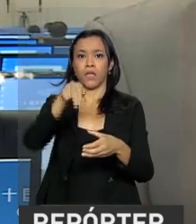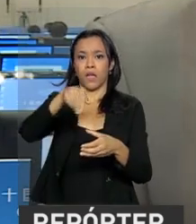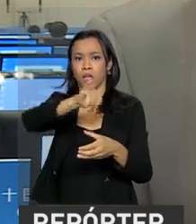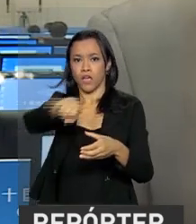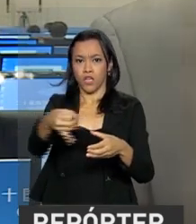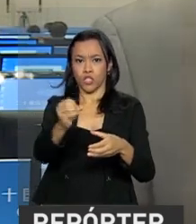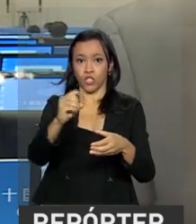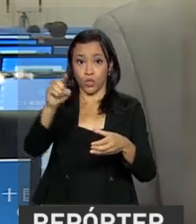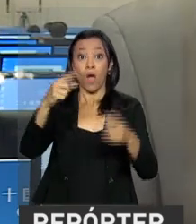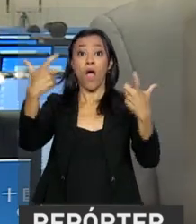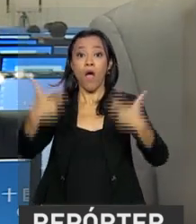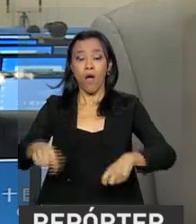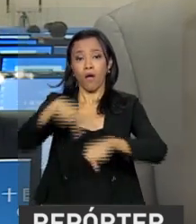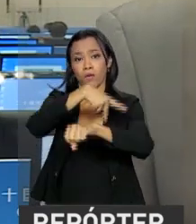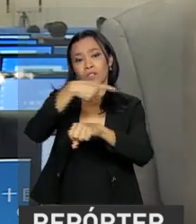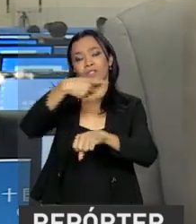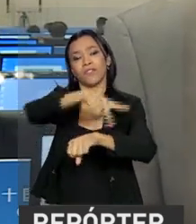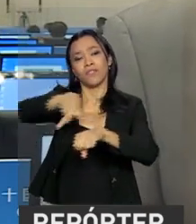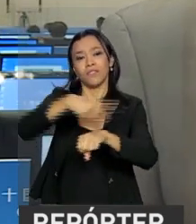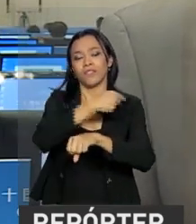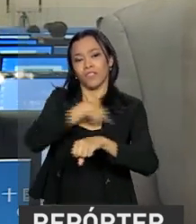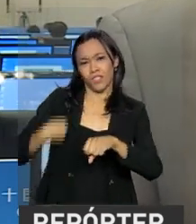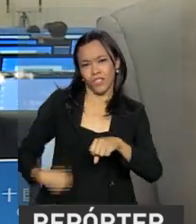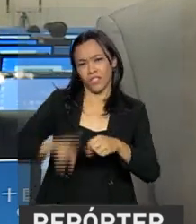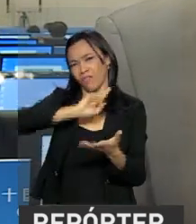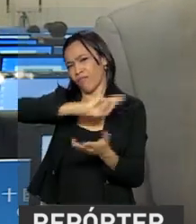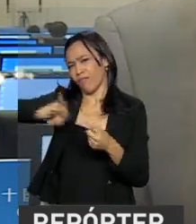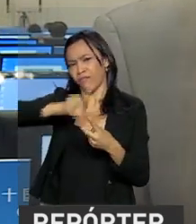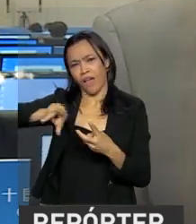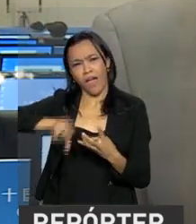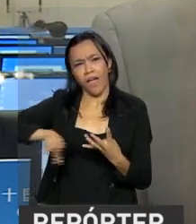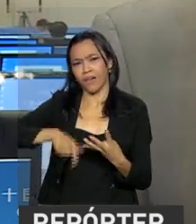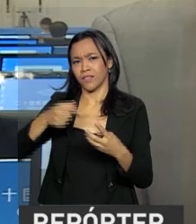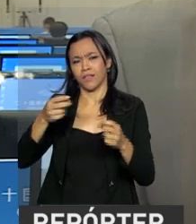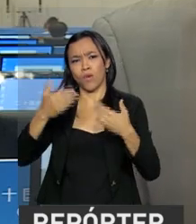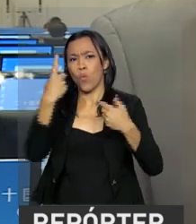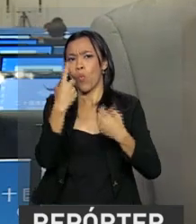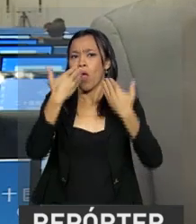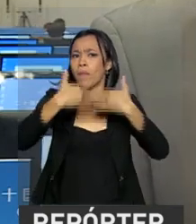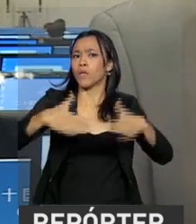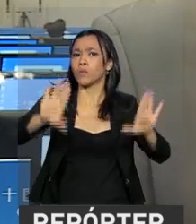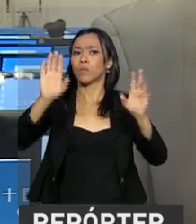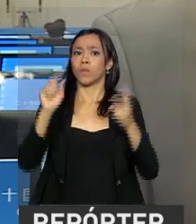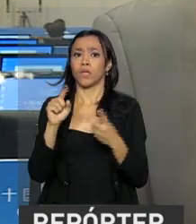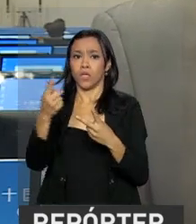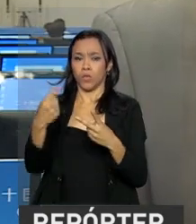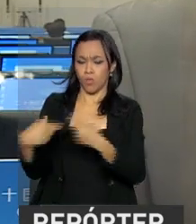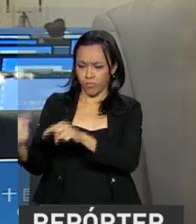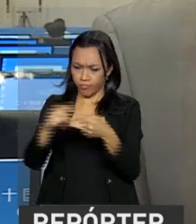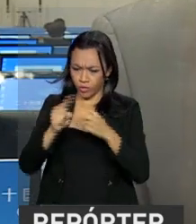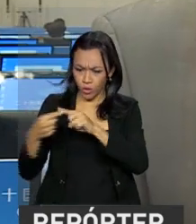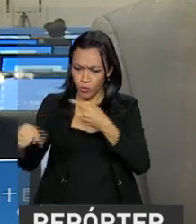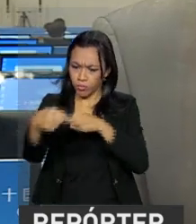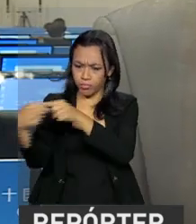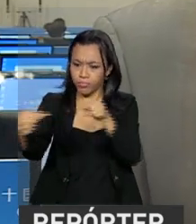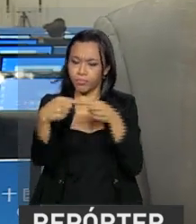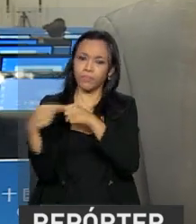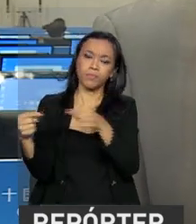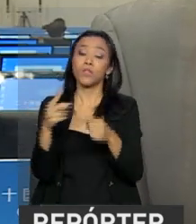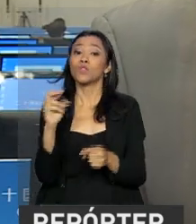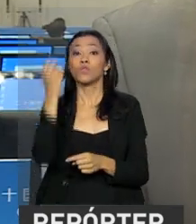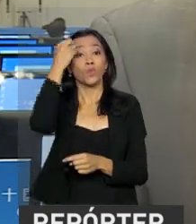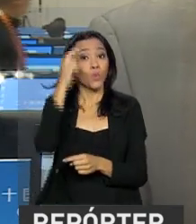próximo dia 4 com várias atividades uma cerimônia de abertura e uma sessão de trabalho são dois dias de